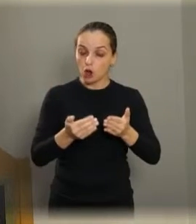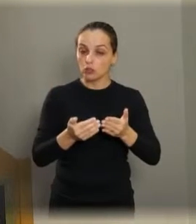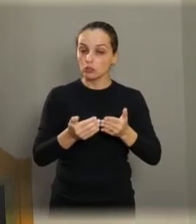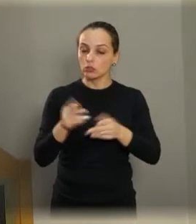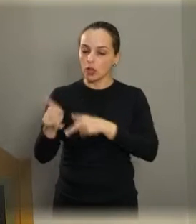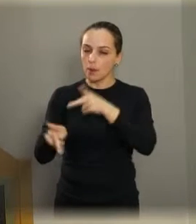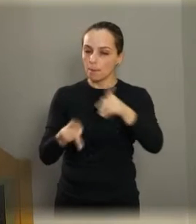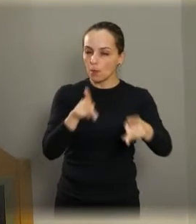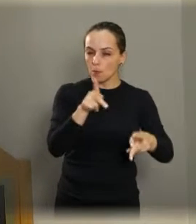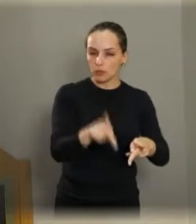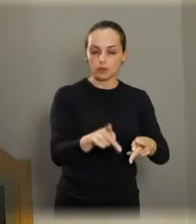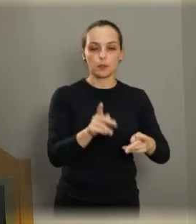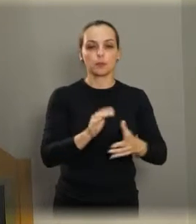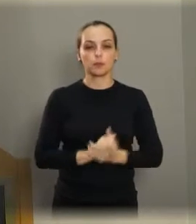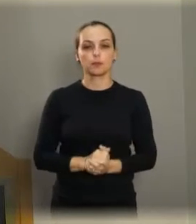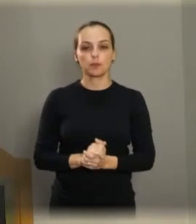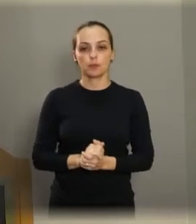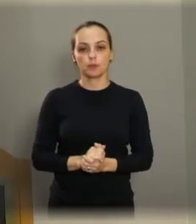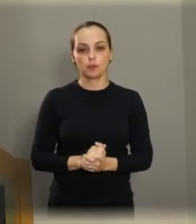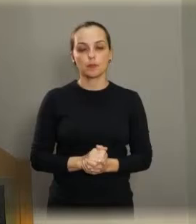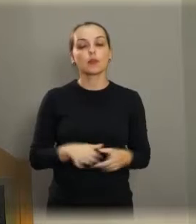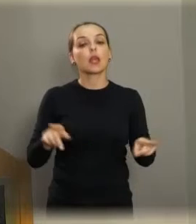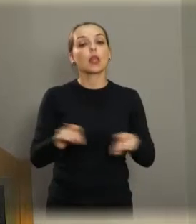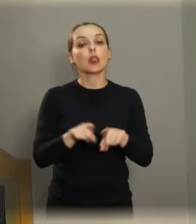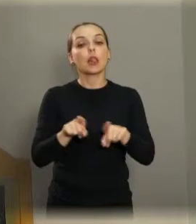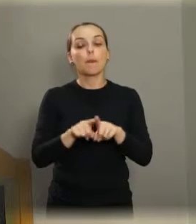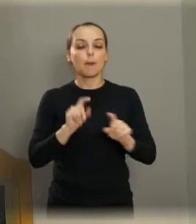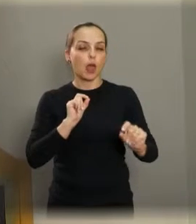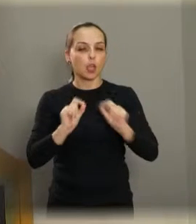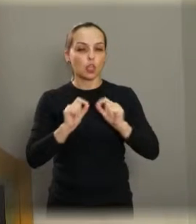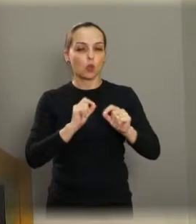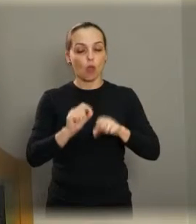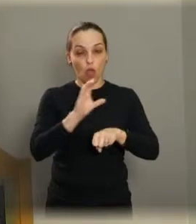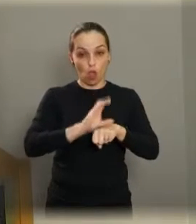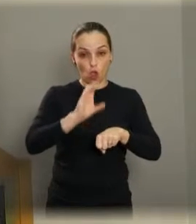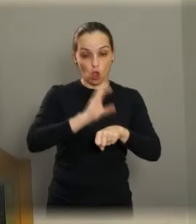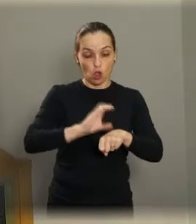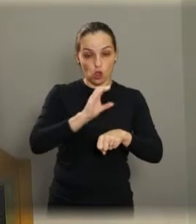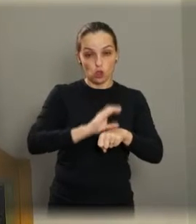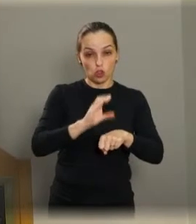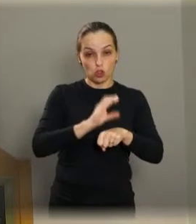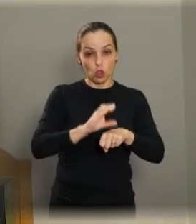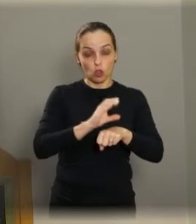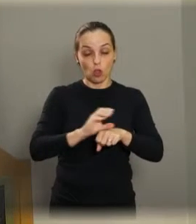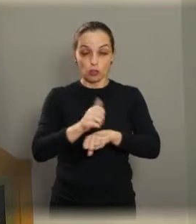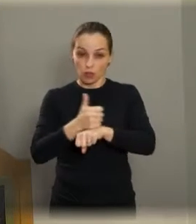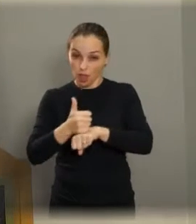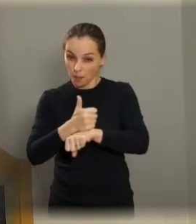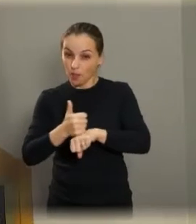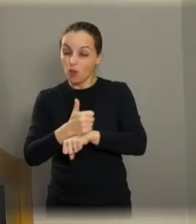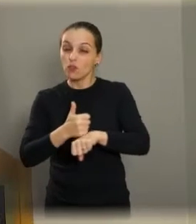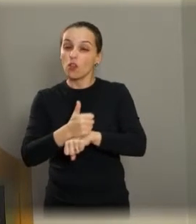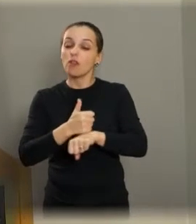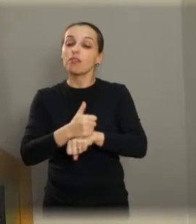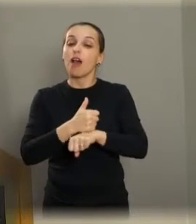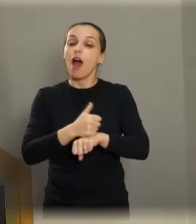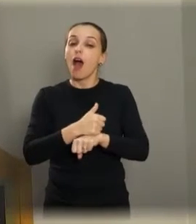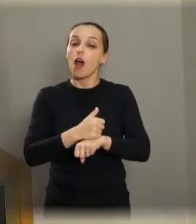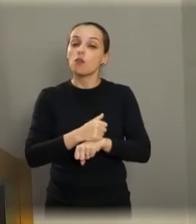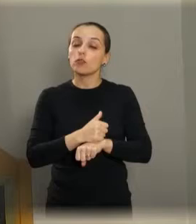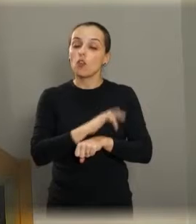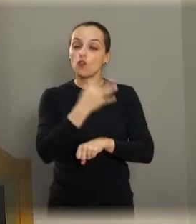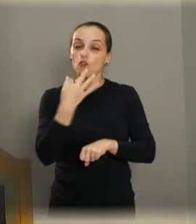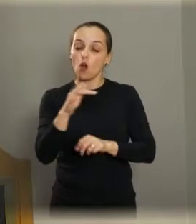com a população também é sobre os cursos profissionalizantes que o